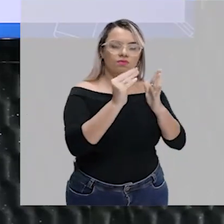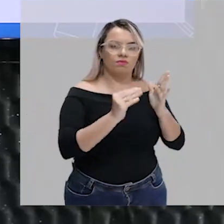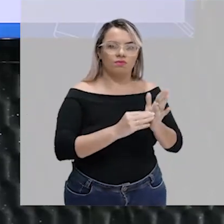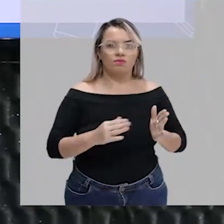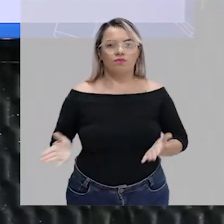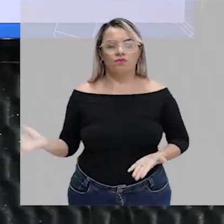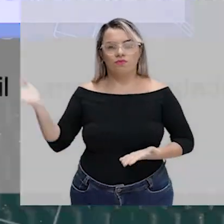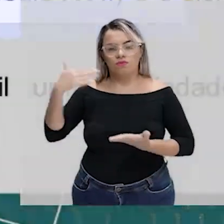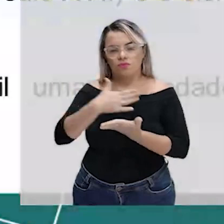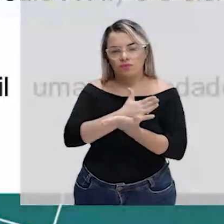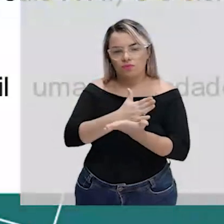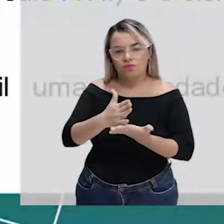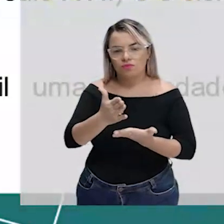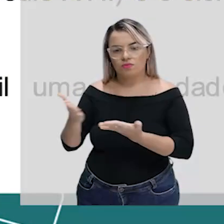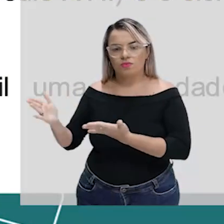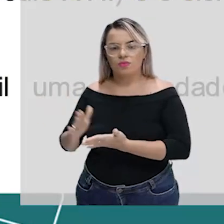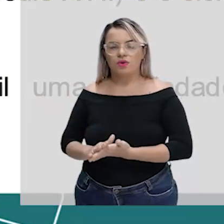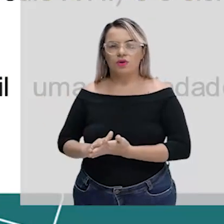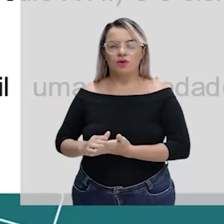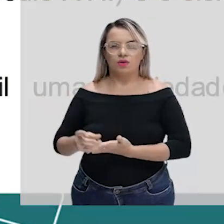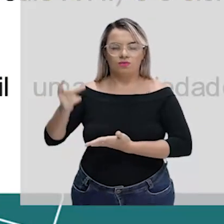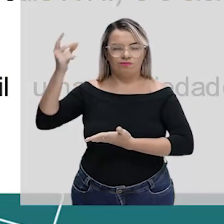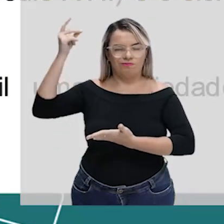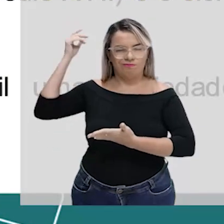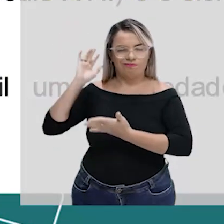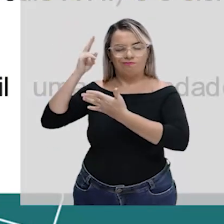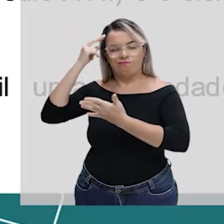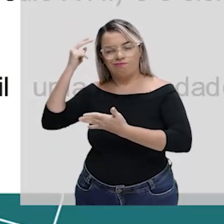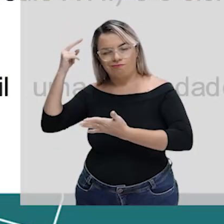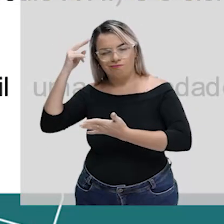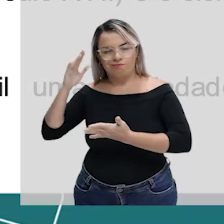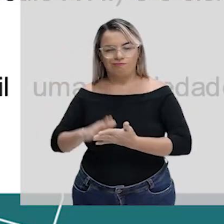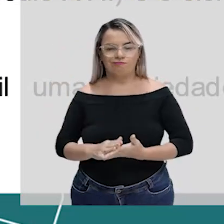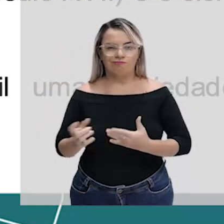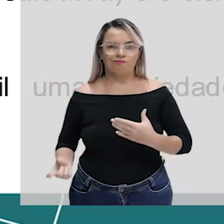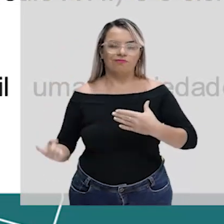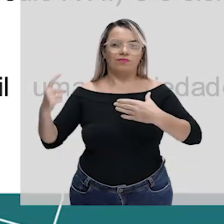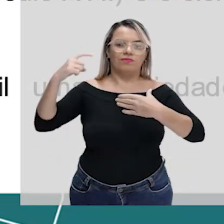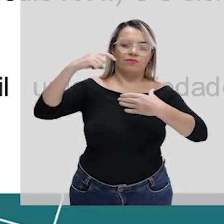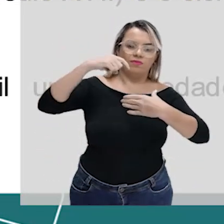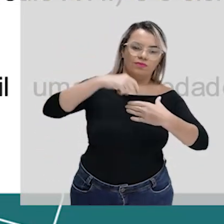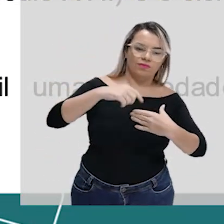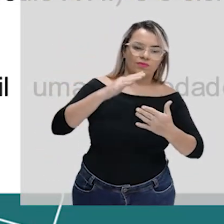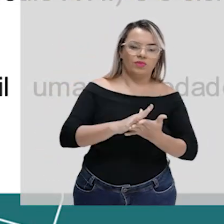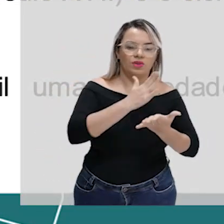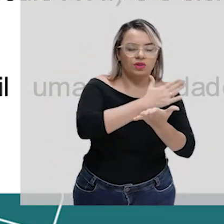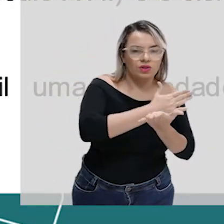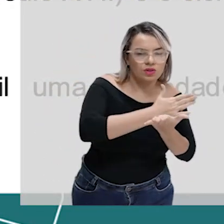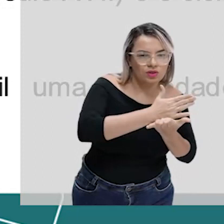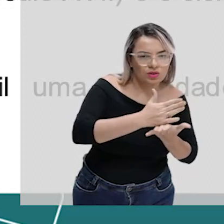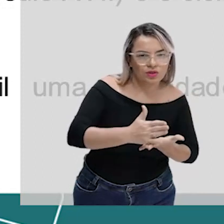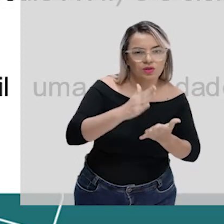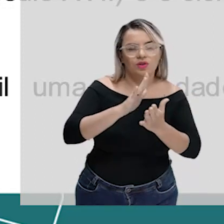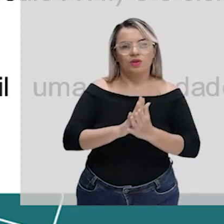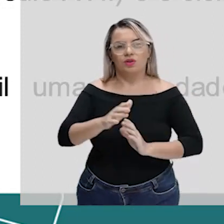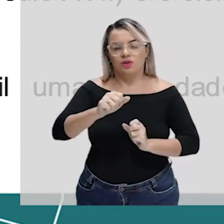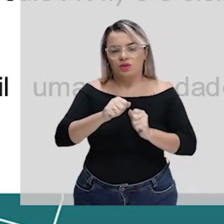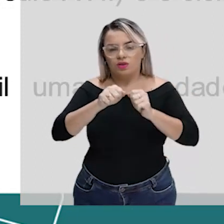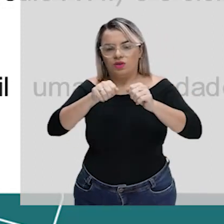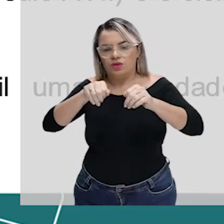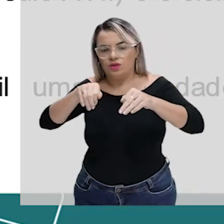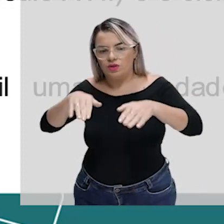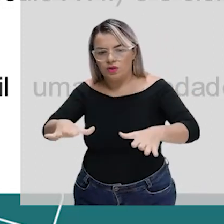os antecedentes históricos. E aí a gente volta lá para o início da colonização brasileira, no